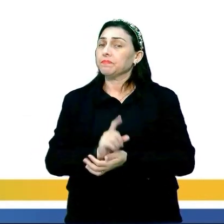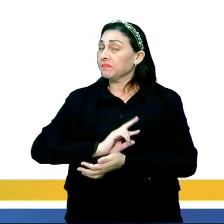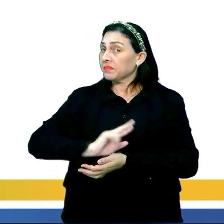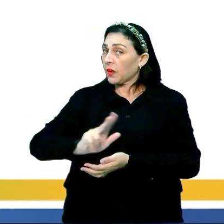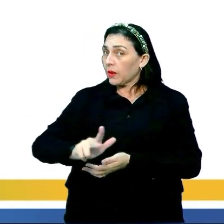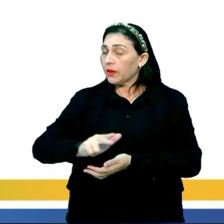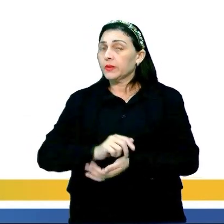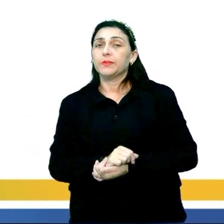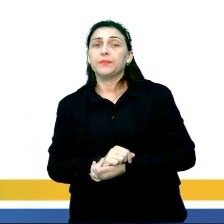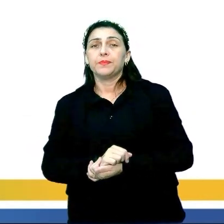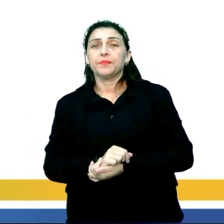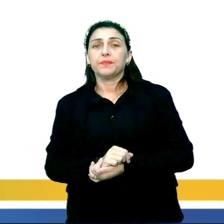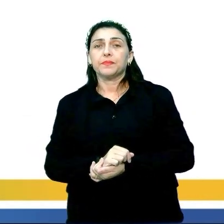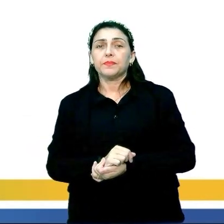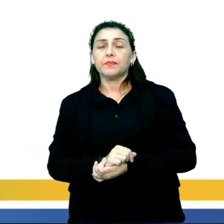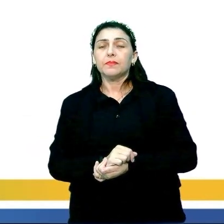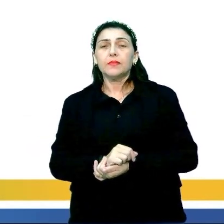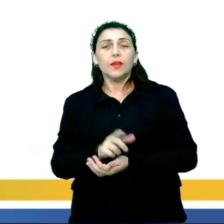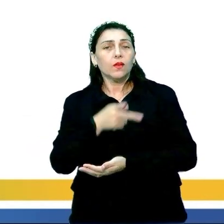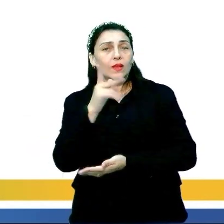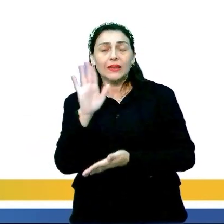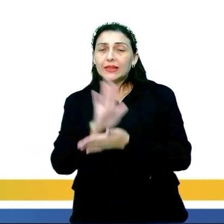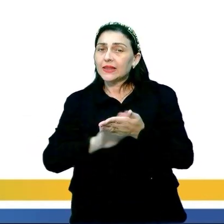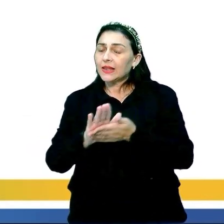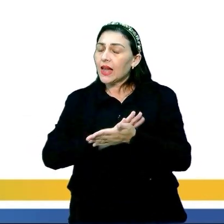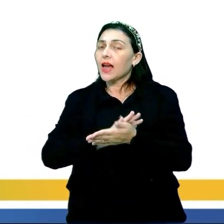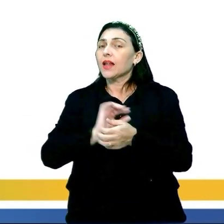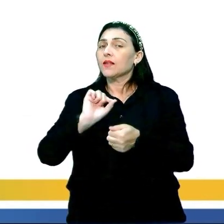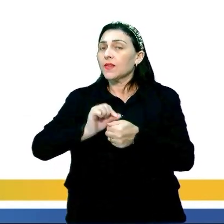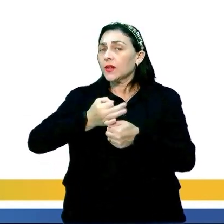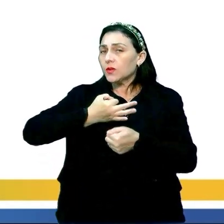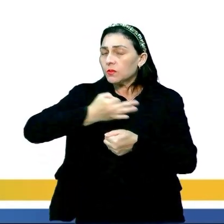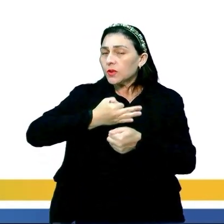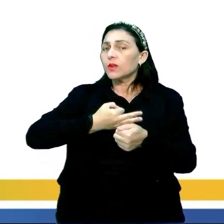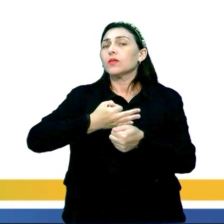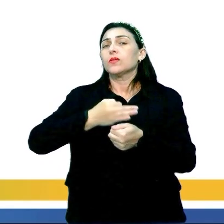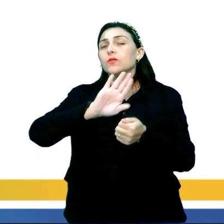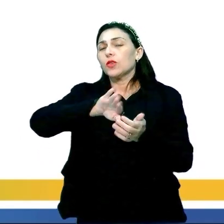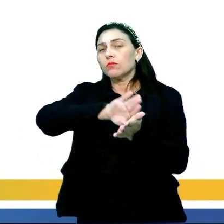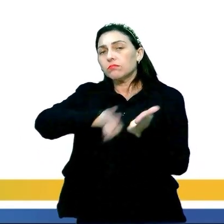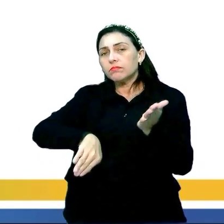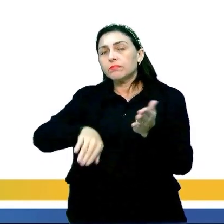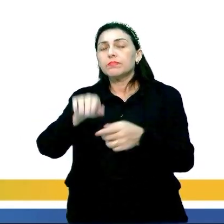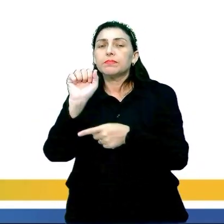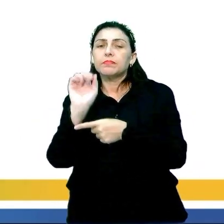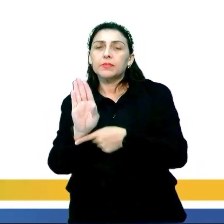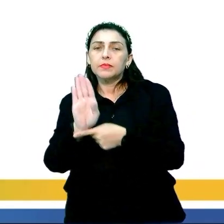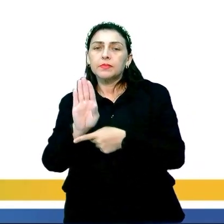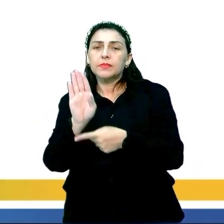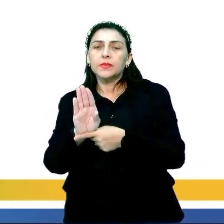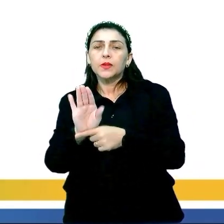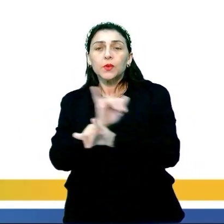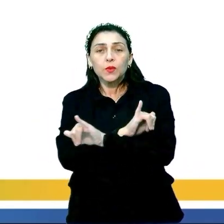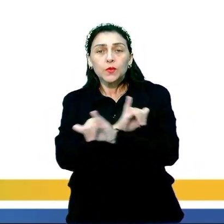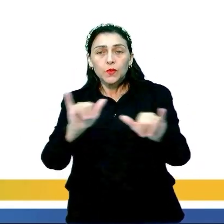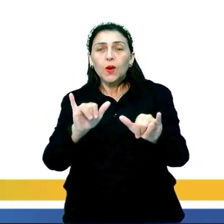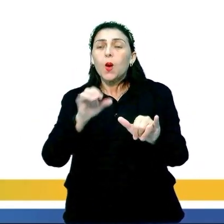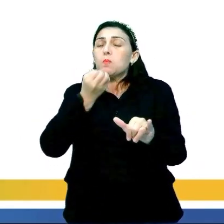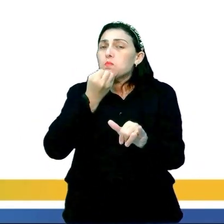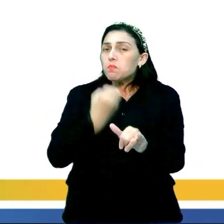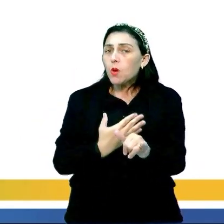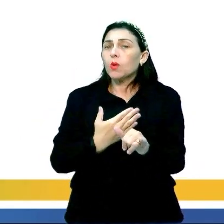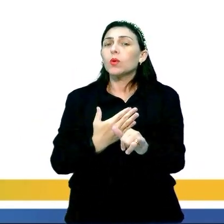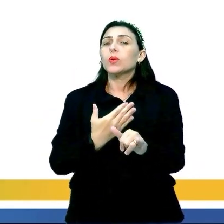Não, né? O cartaz, em momento nenhum, eu disse que ele faz sugestão. Então, eu já descarto a primeira. Letra B. Divulgar